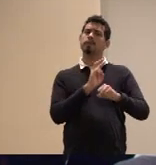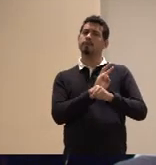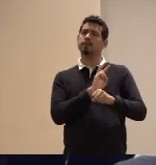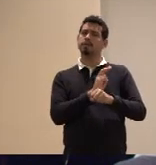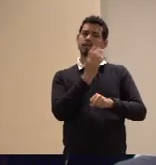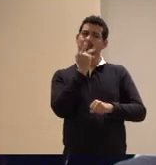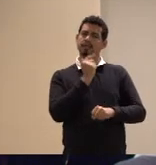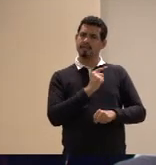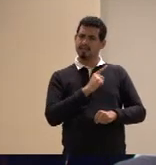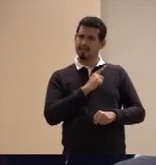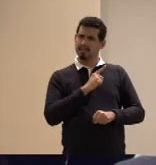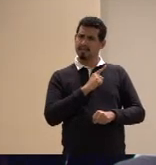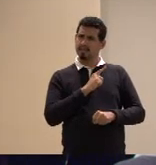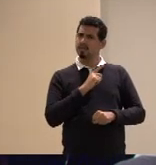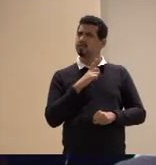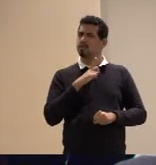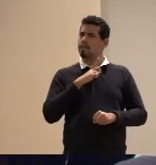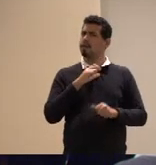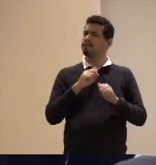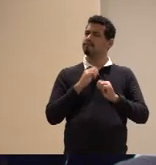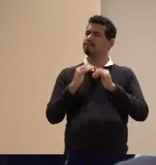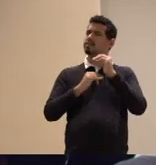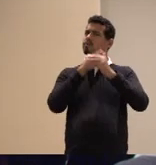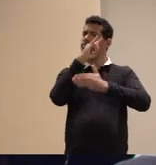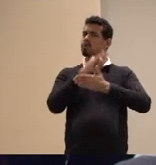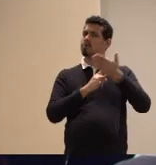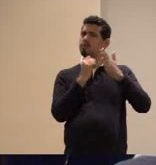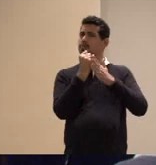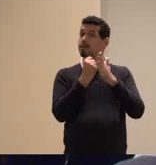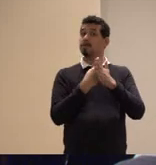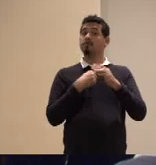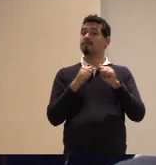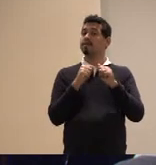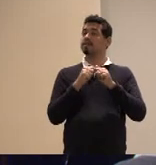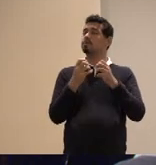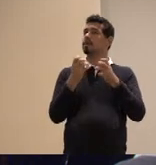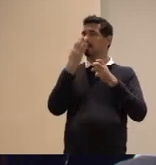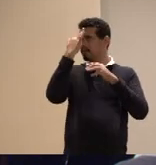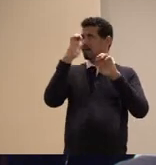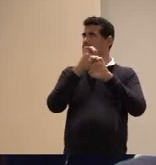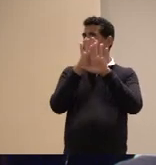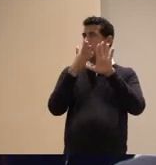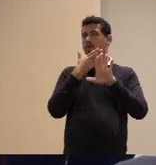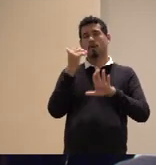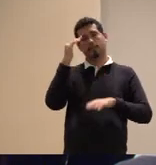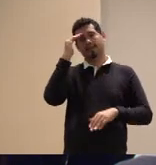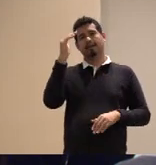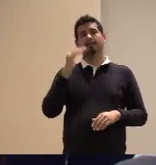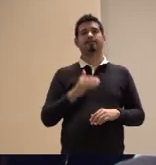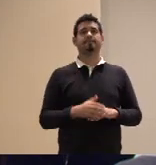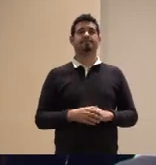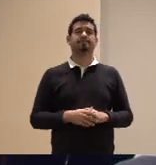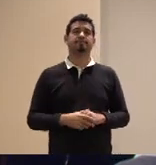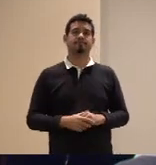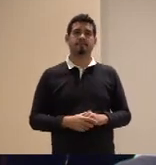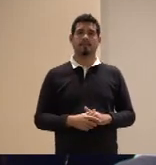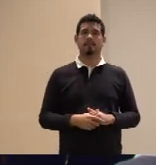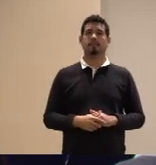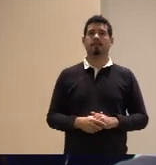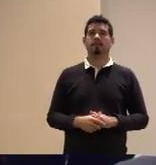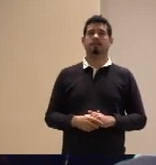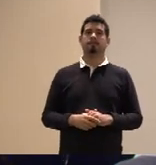das crianças. Só porque estou construindo um documento, enfim, a respeito disso para trabalhar. Obrigada.